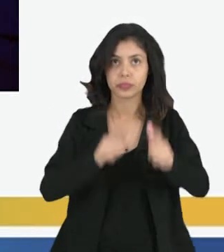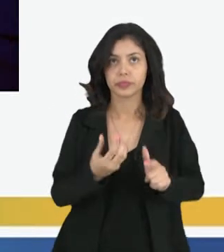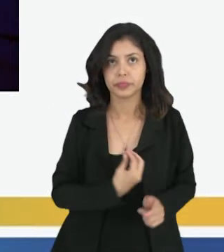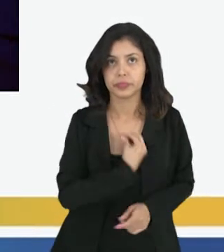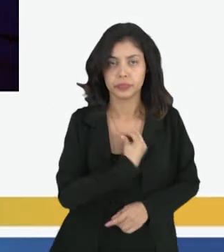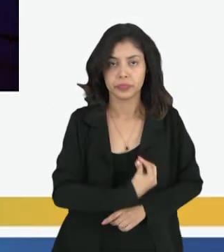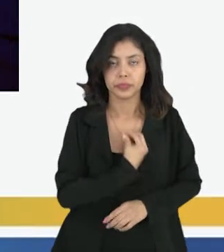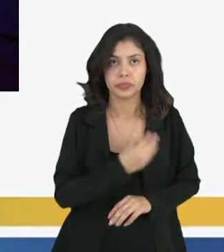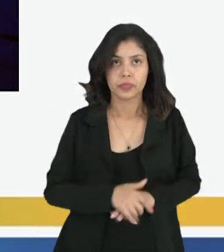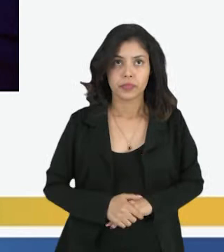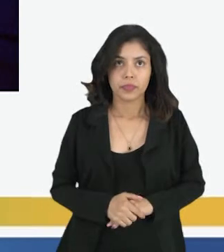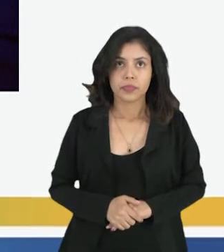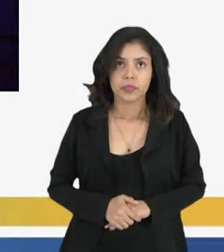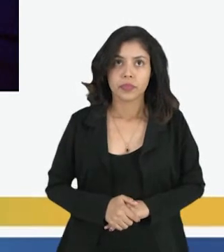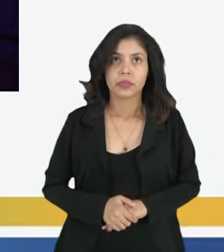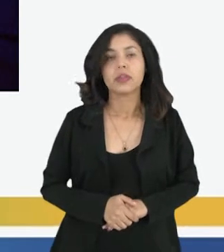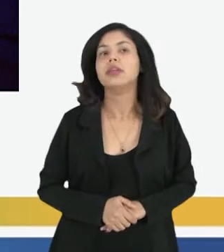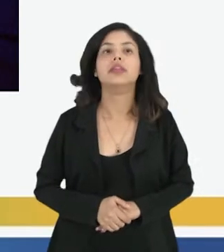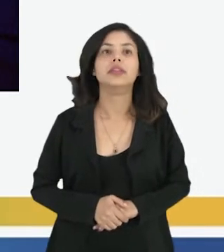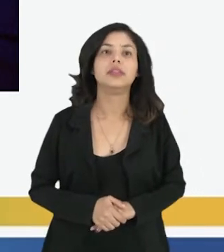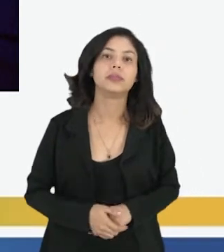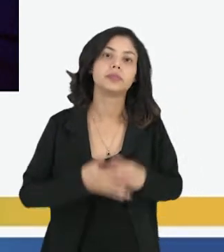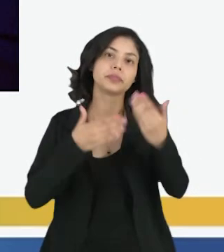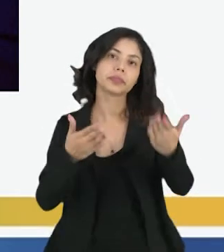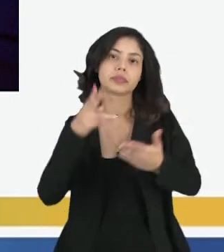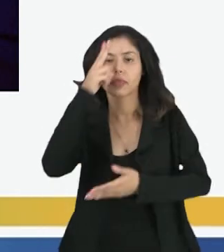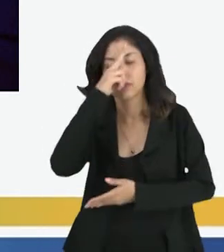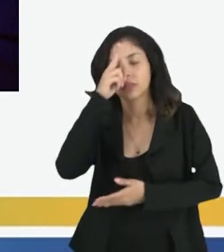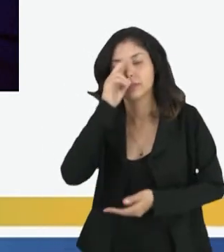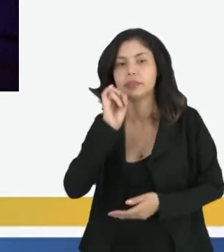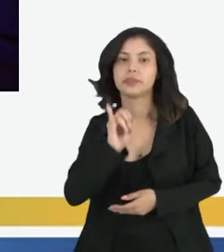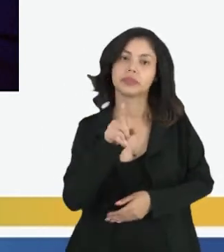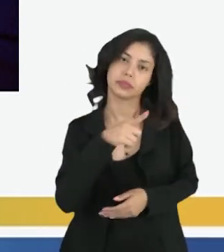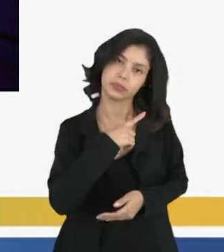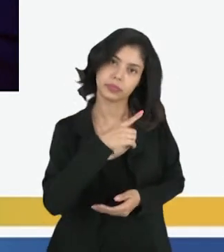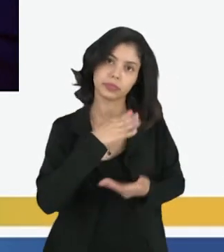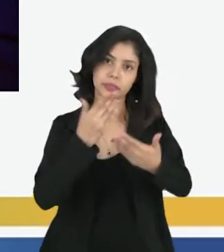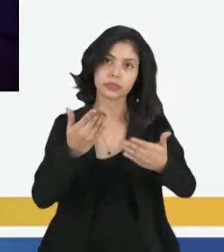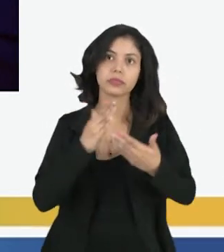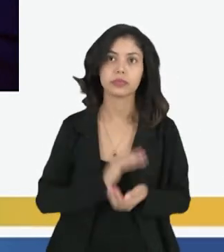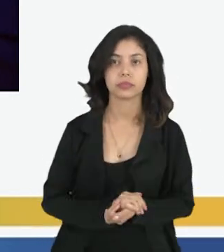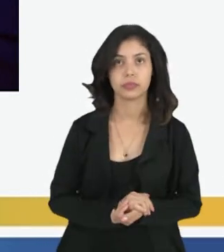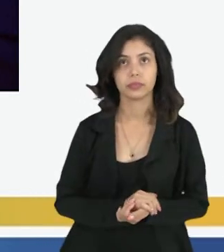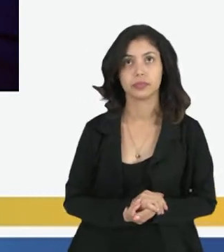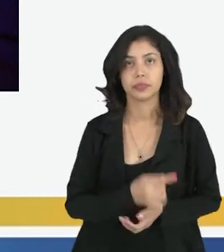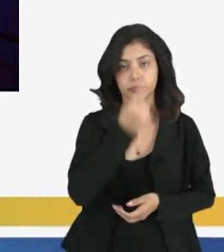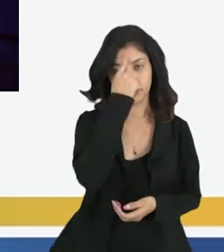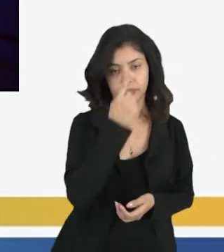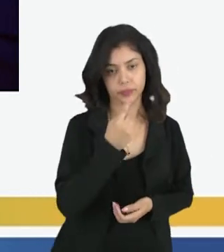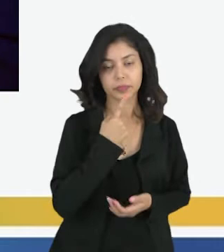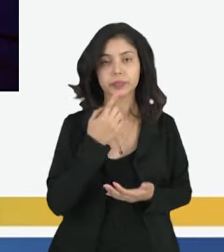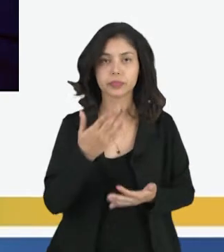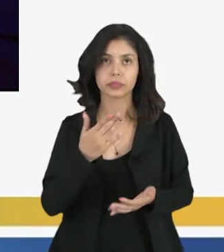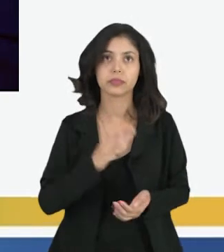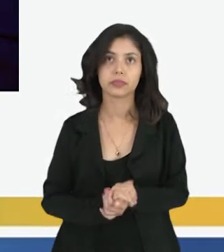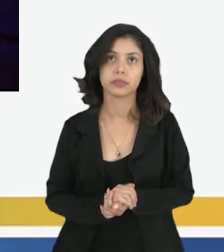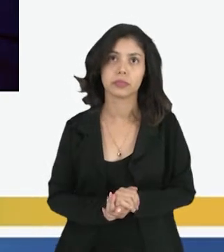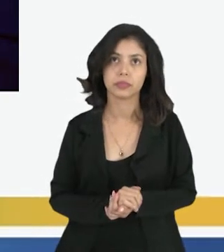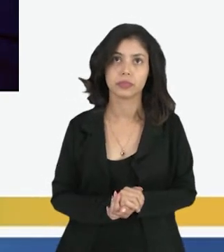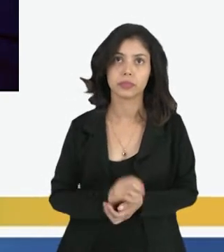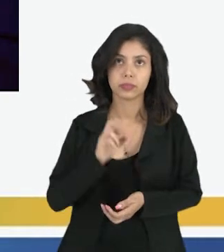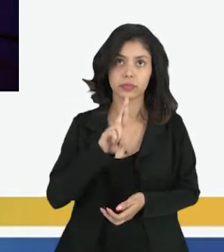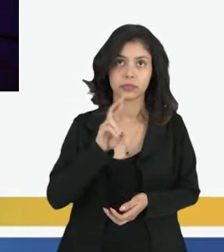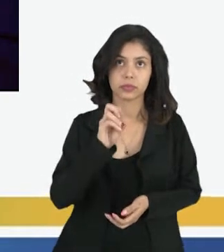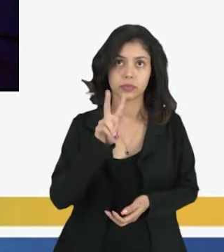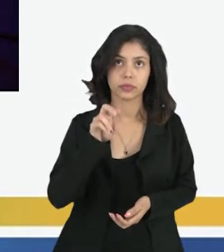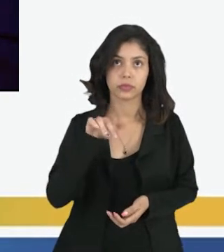para viver. E aí eu coloquei, para você relembrar, se você tem esse tipo de imaginário, a